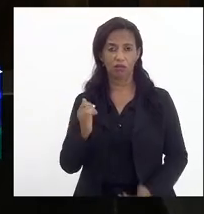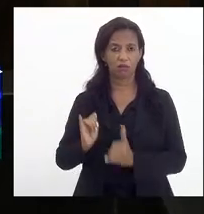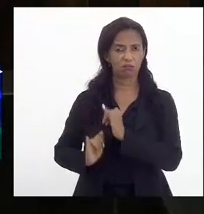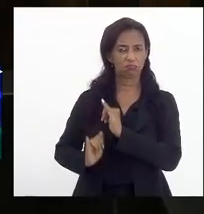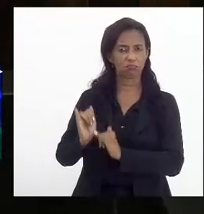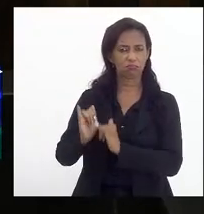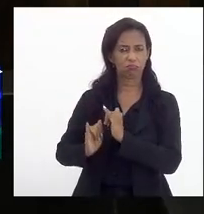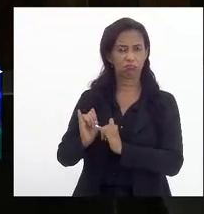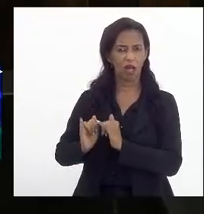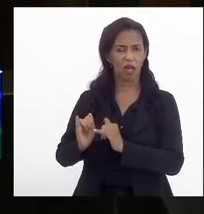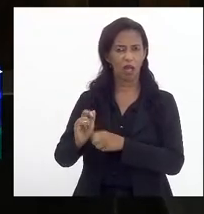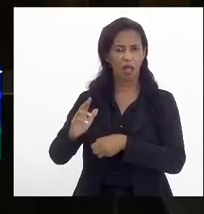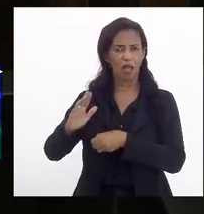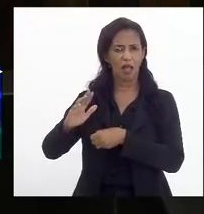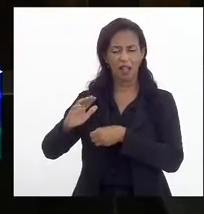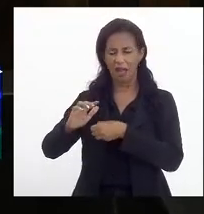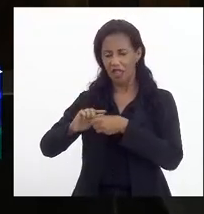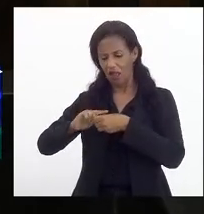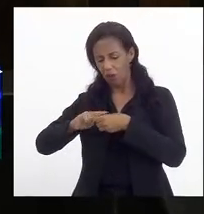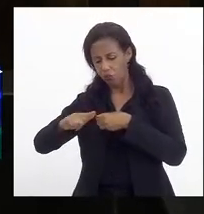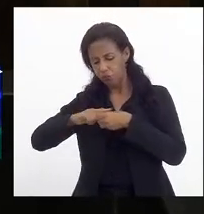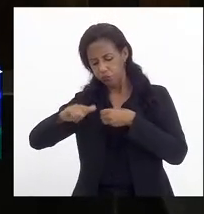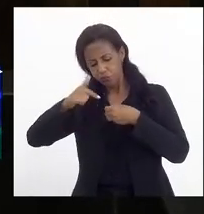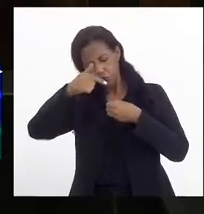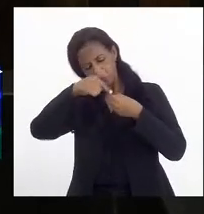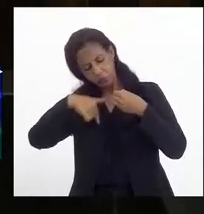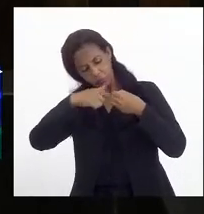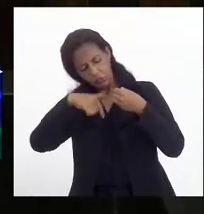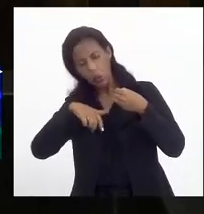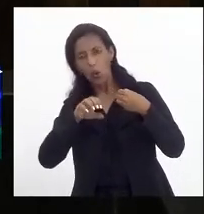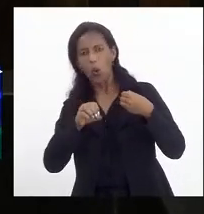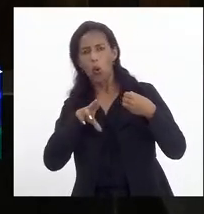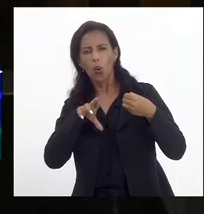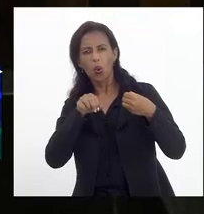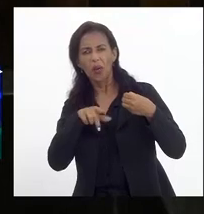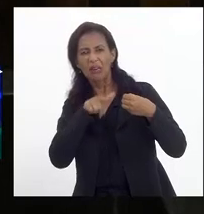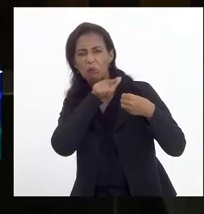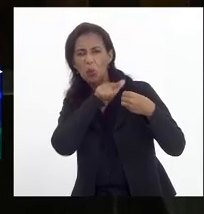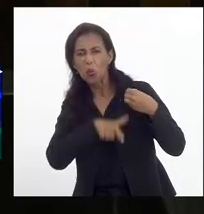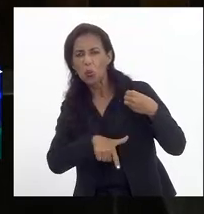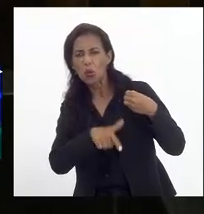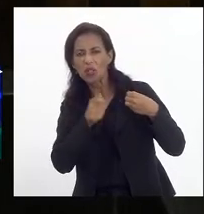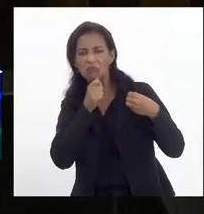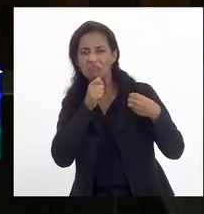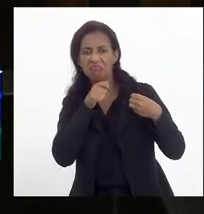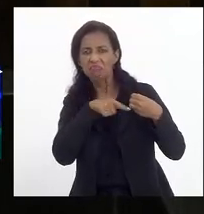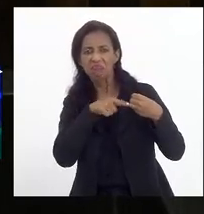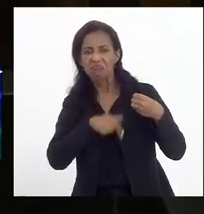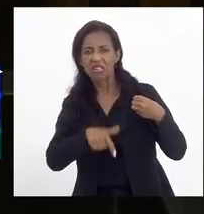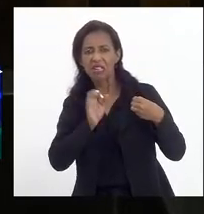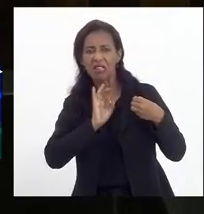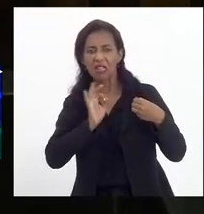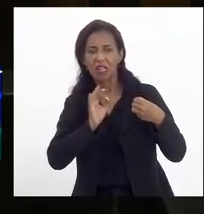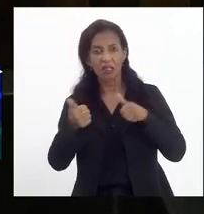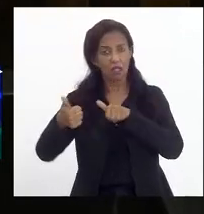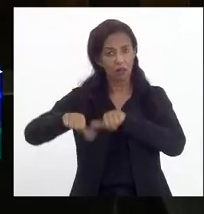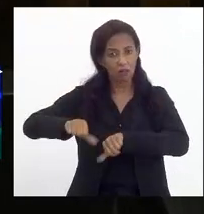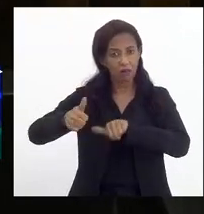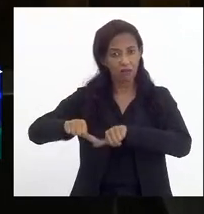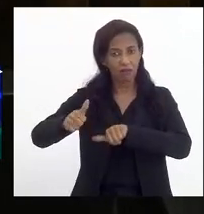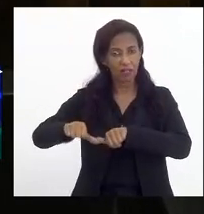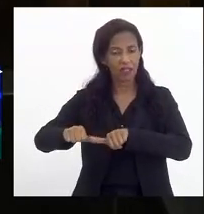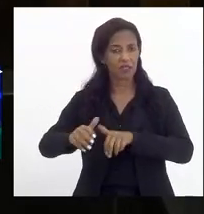é oca e não tem substância e afirma esse relatório é o diagnóstico